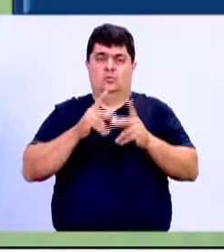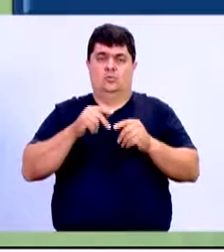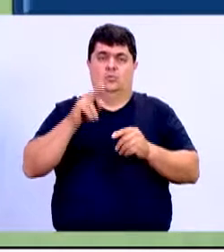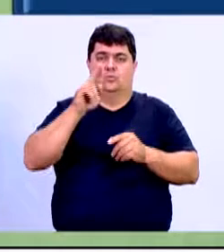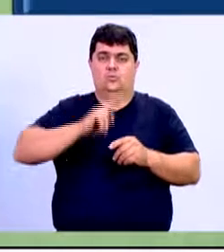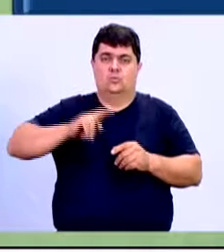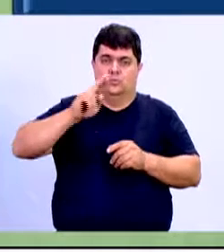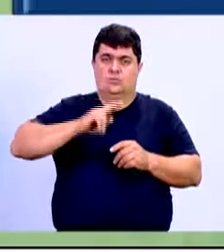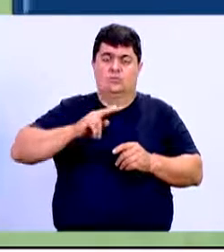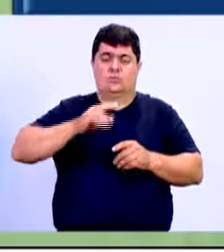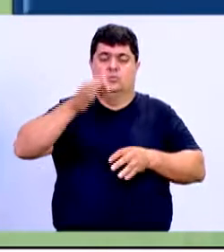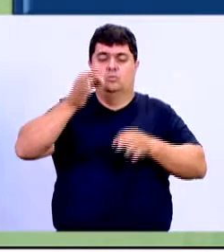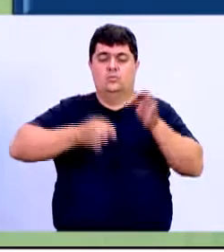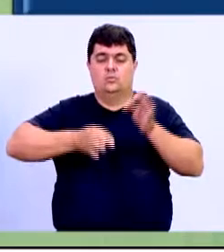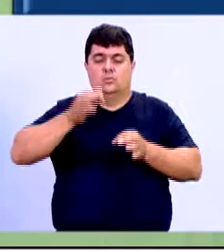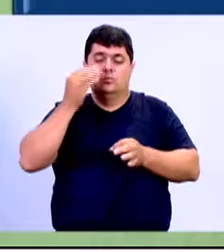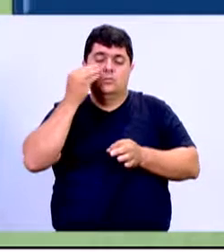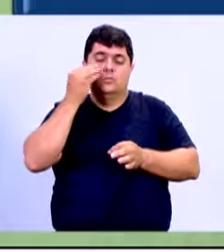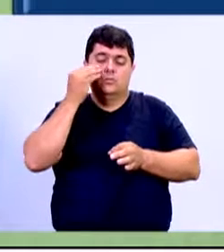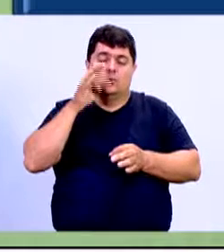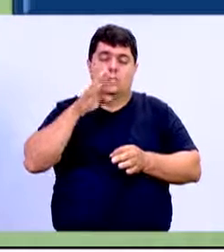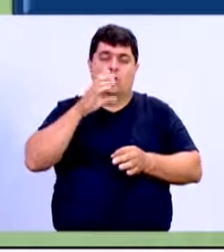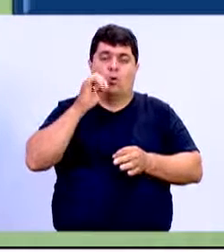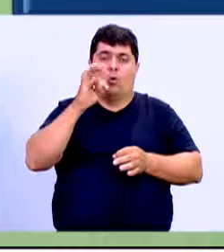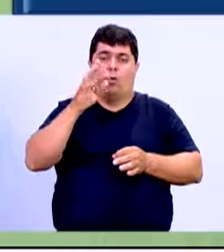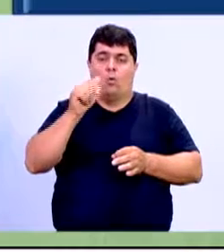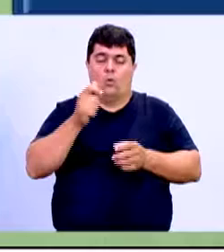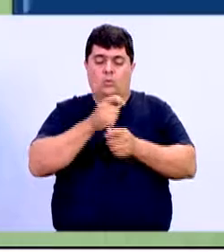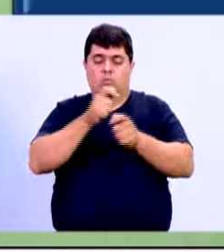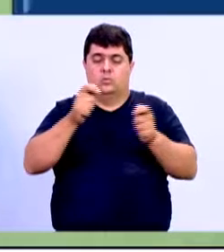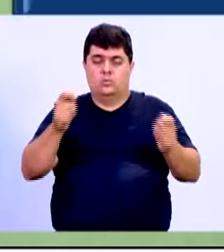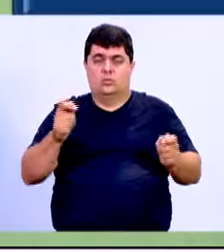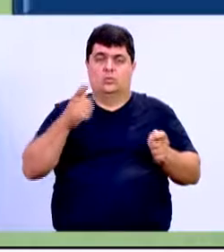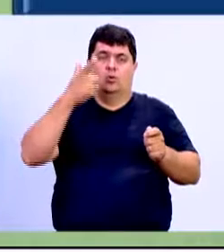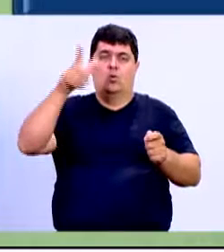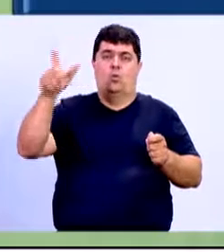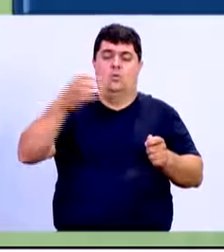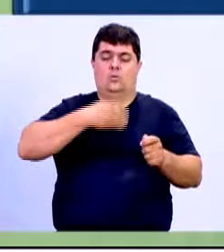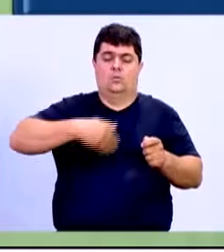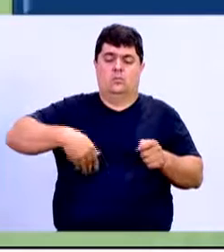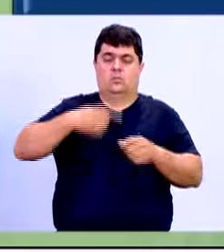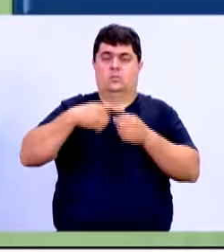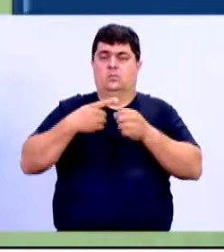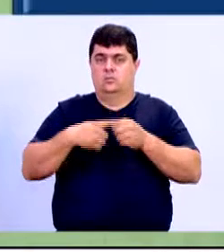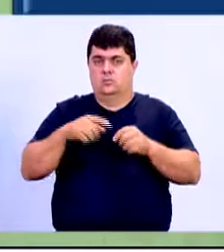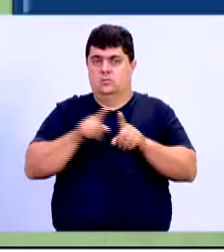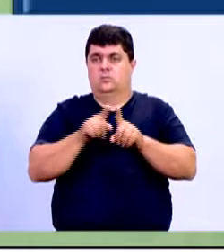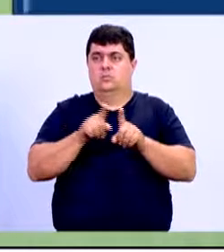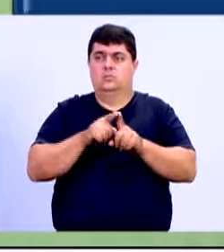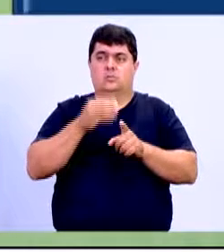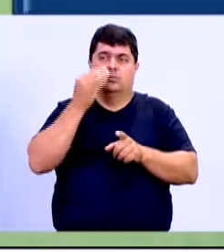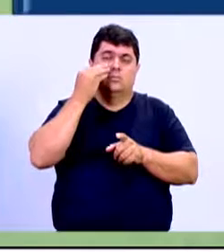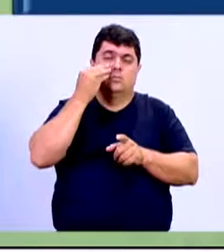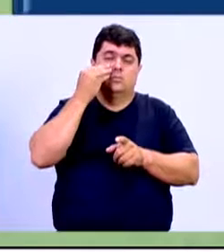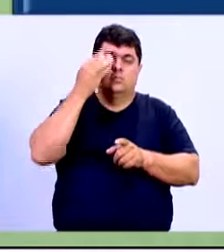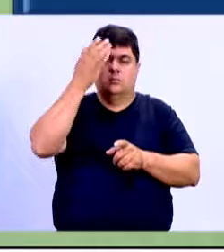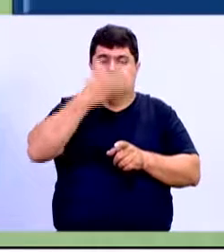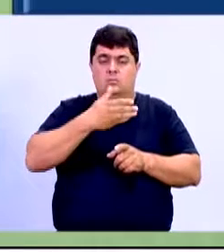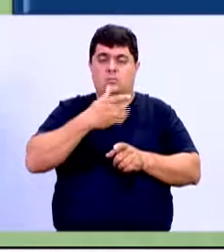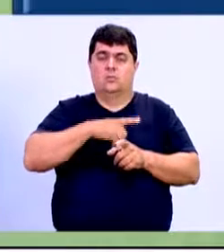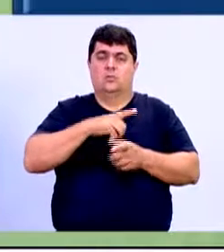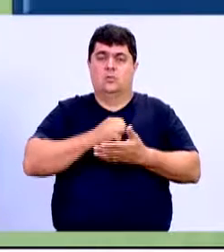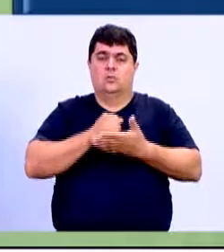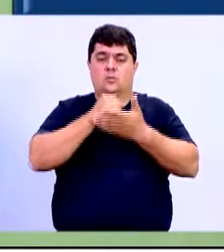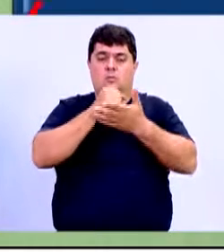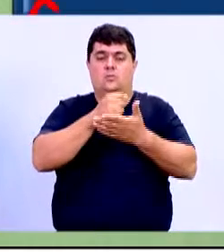processamento e julgamento das contas, dos processos, e aqui temos outra secretaria, Secretaria de Processamento e Julgamento, e também como auxílio